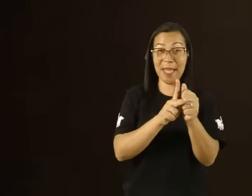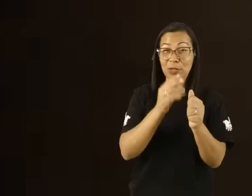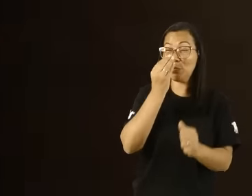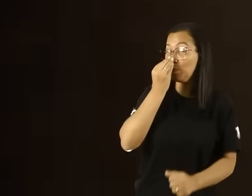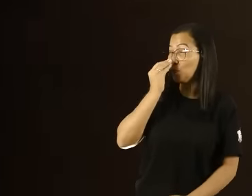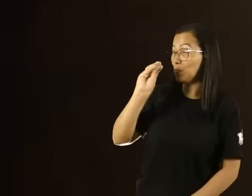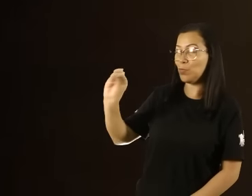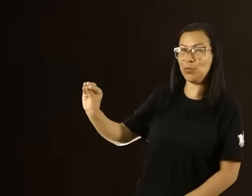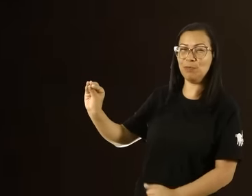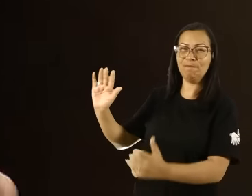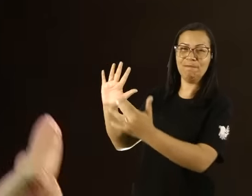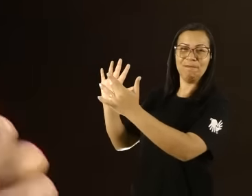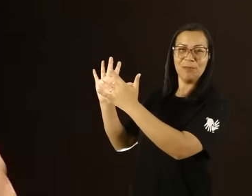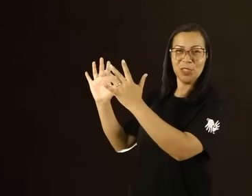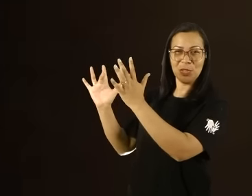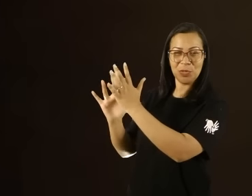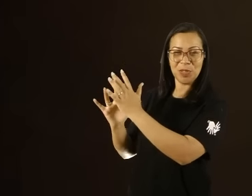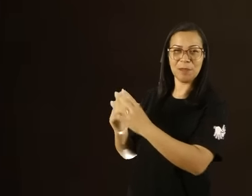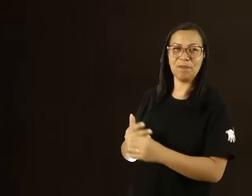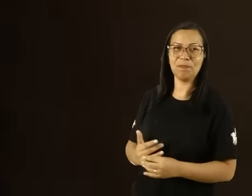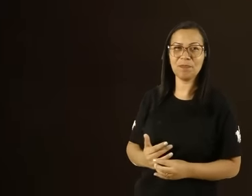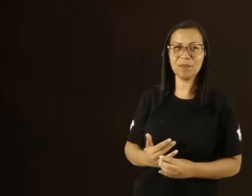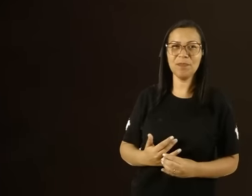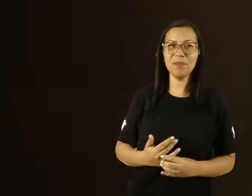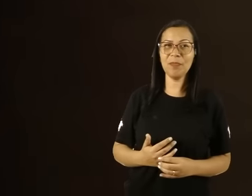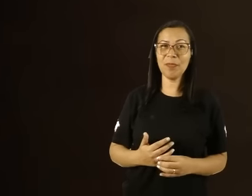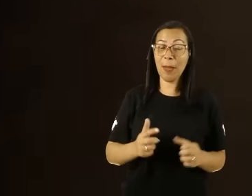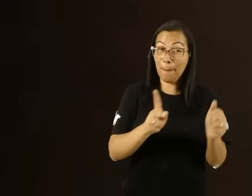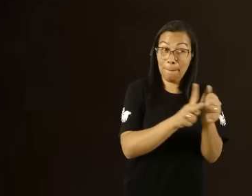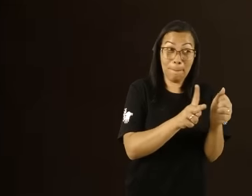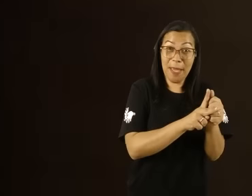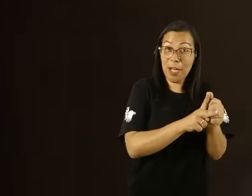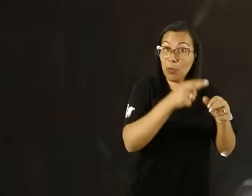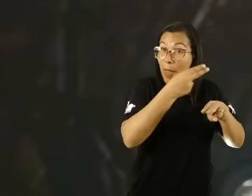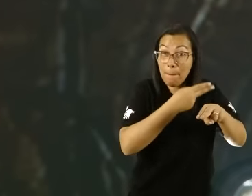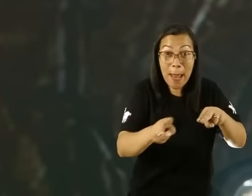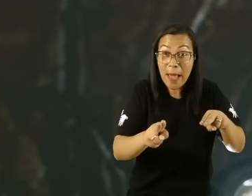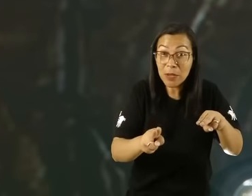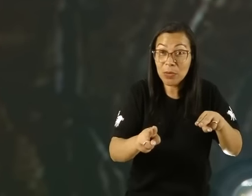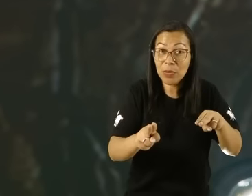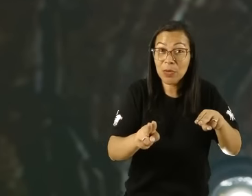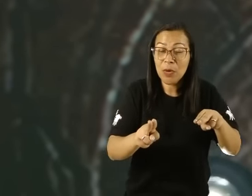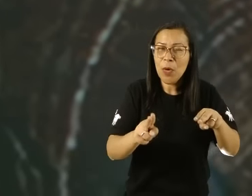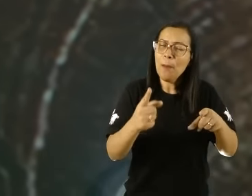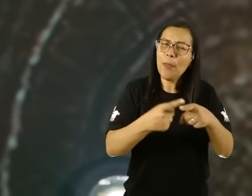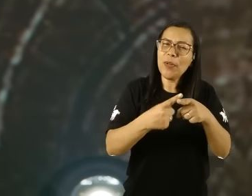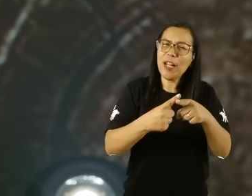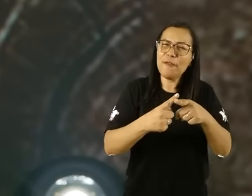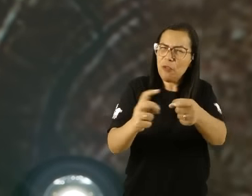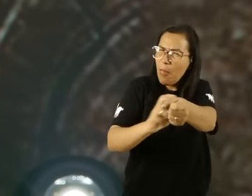A Bíblia diz que ele estava pelado, ele pega só uma capa e ele pula no mar. Ele esquece a rede. Ele esquece os